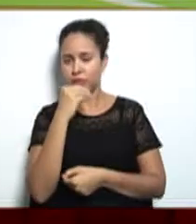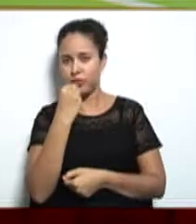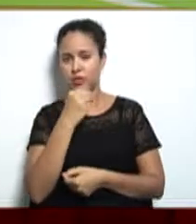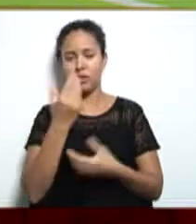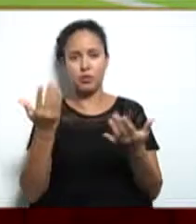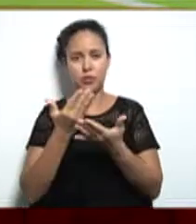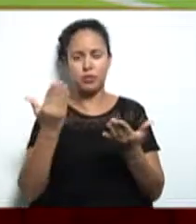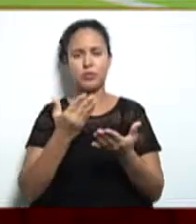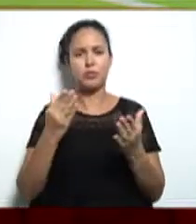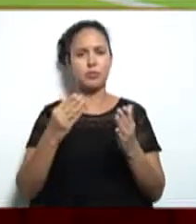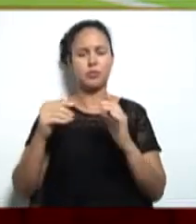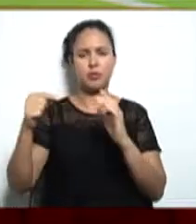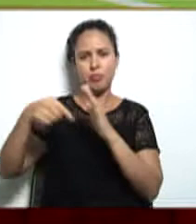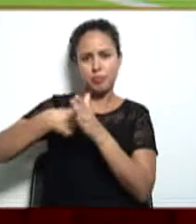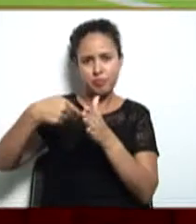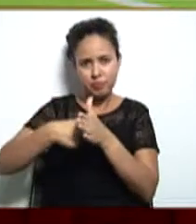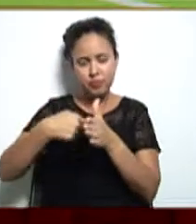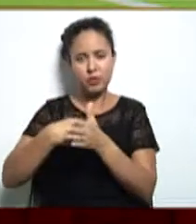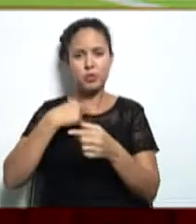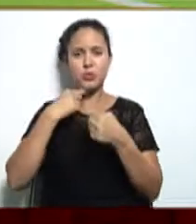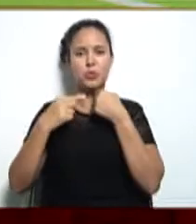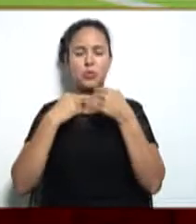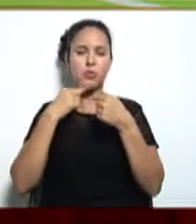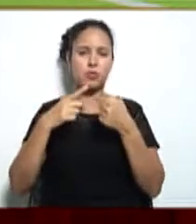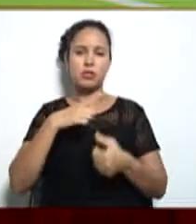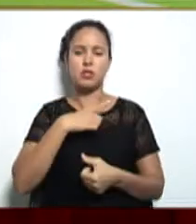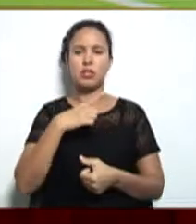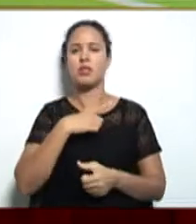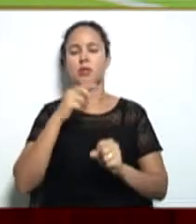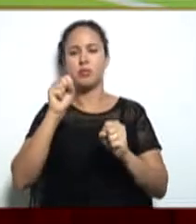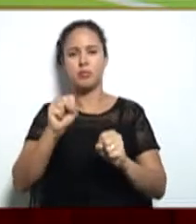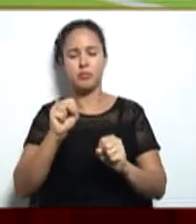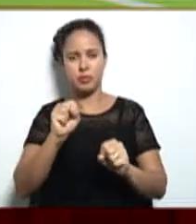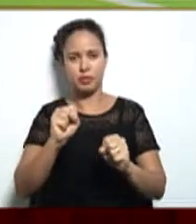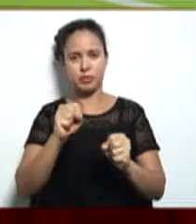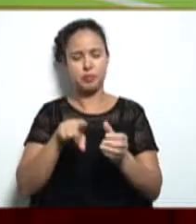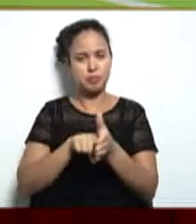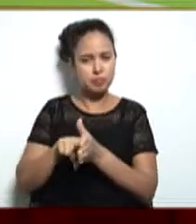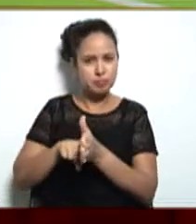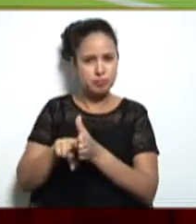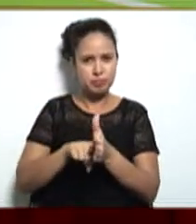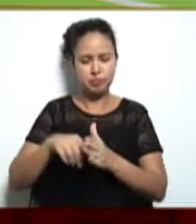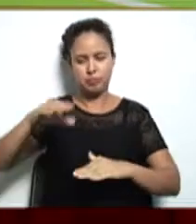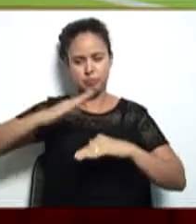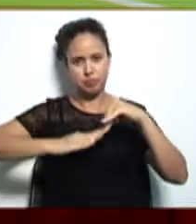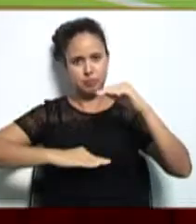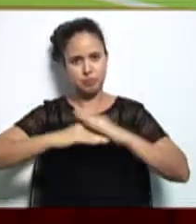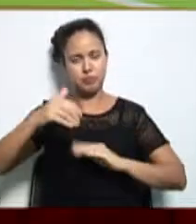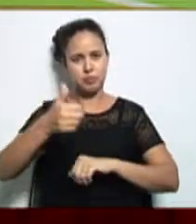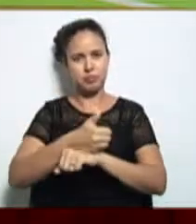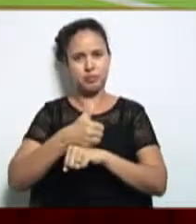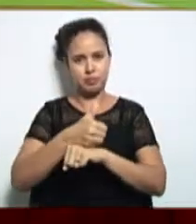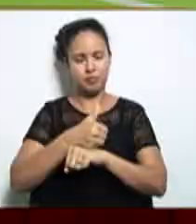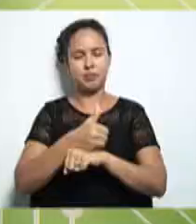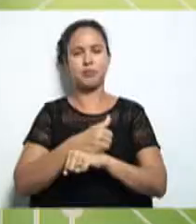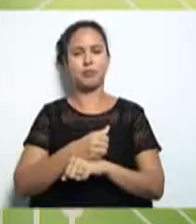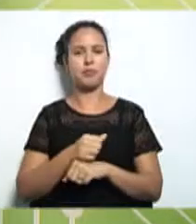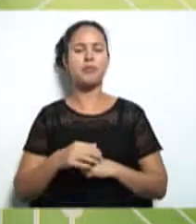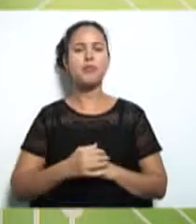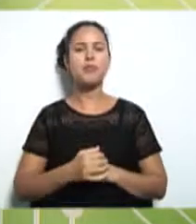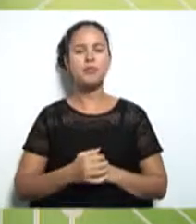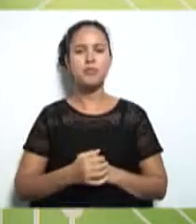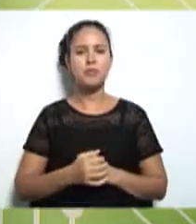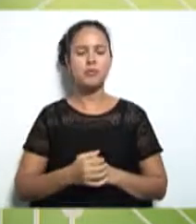aula para tirar todas as dúvidas que você ainda tem sobre pesquisa e prática profissional. Exatamente.